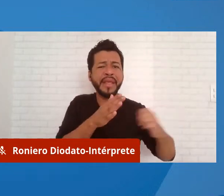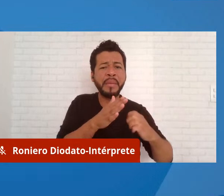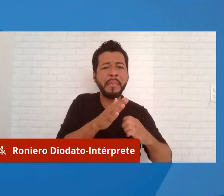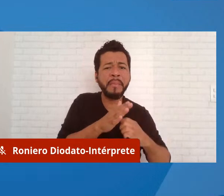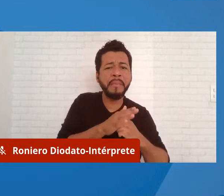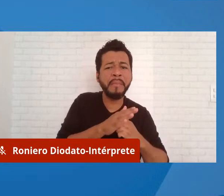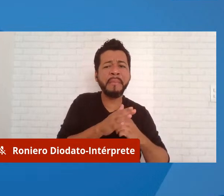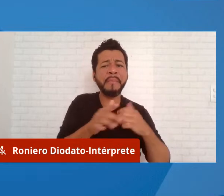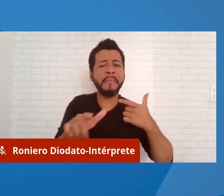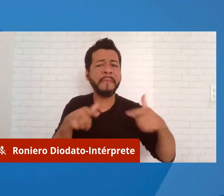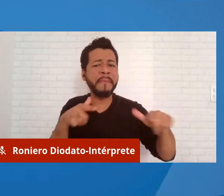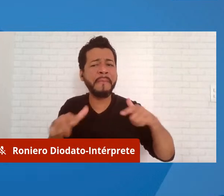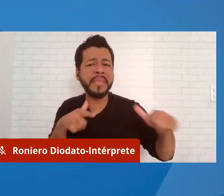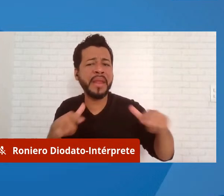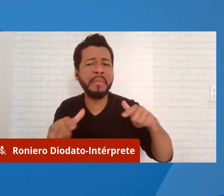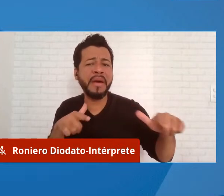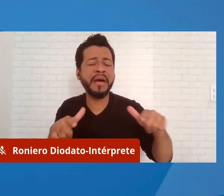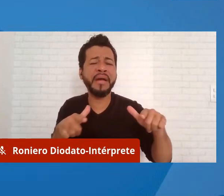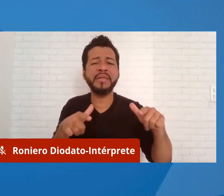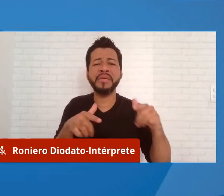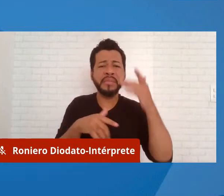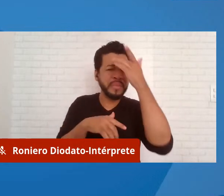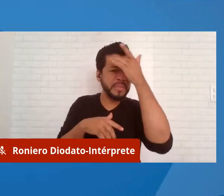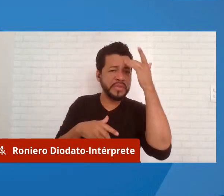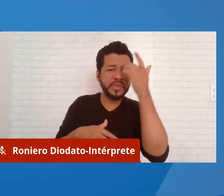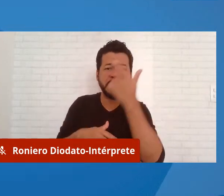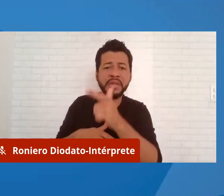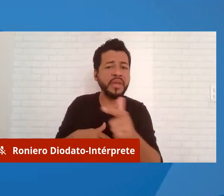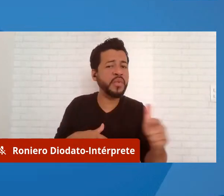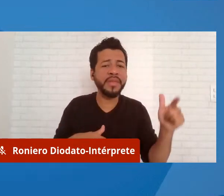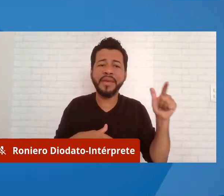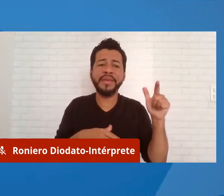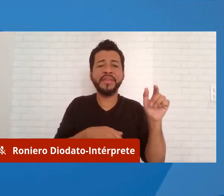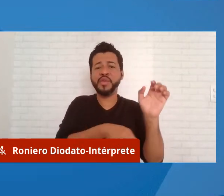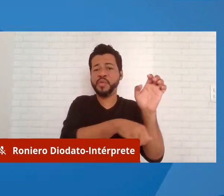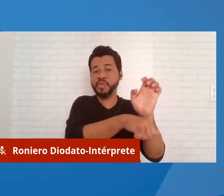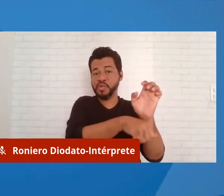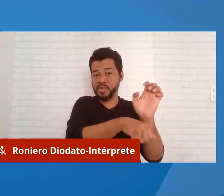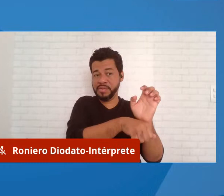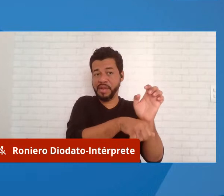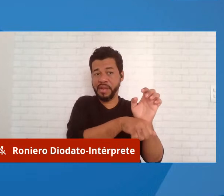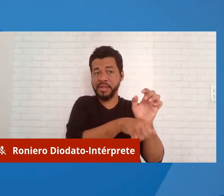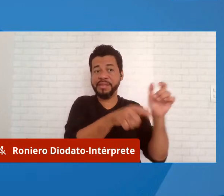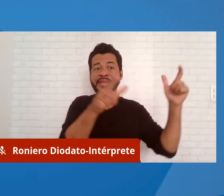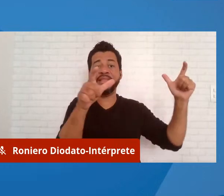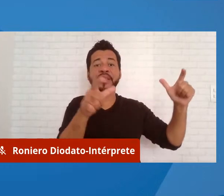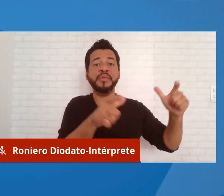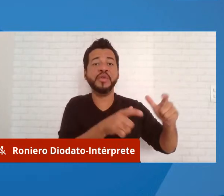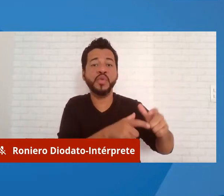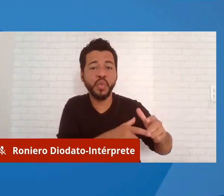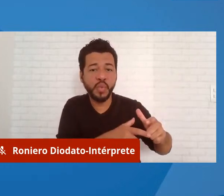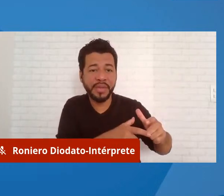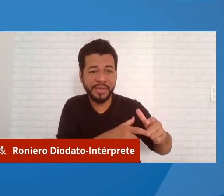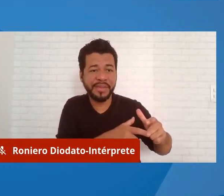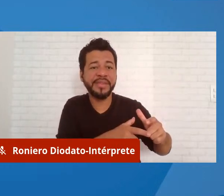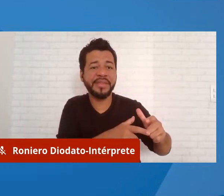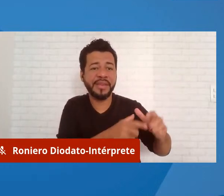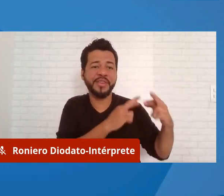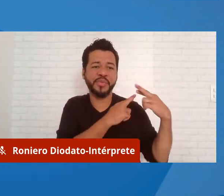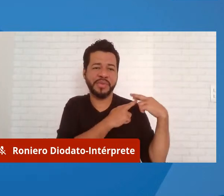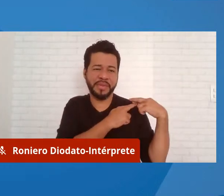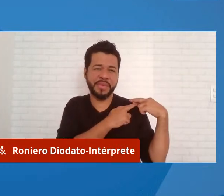Então, o Estado é escanteado, o Estado é marginalizado, o Estado é reduzido ao que eles chamam de Estado mínimo, para deixar